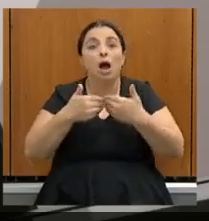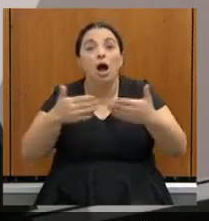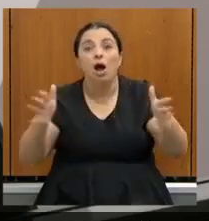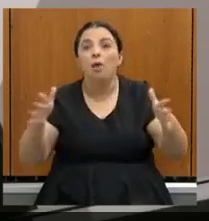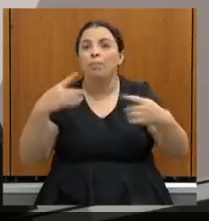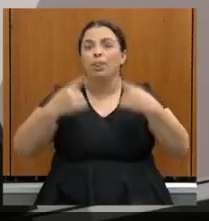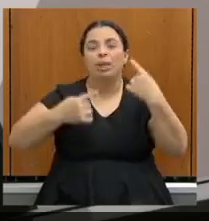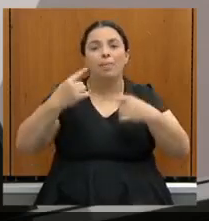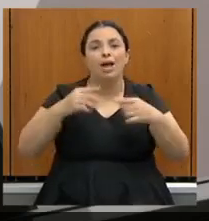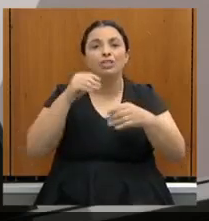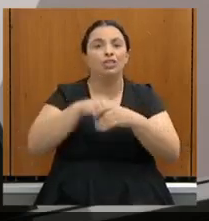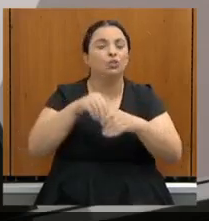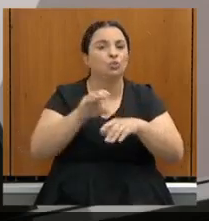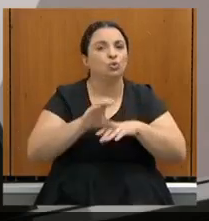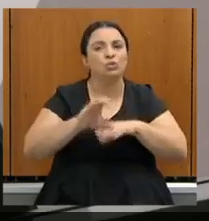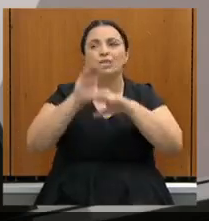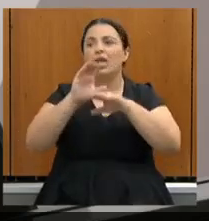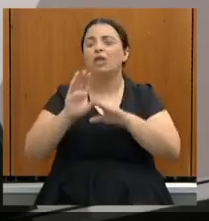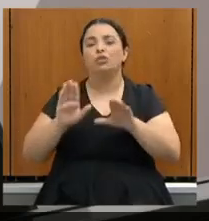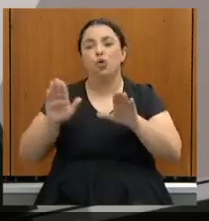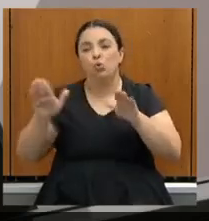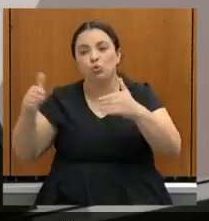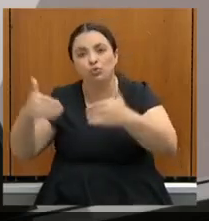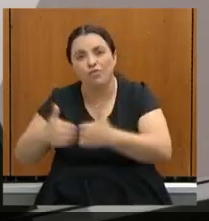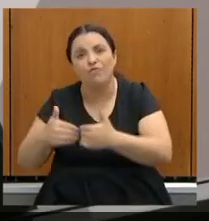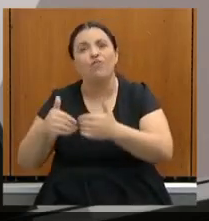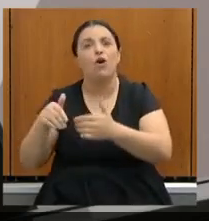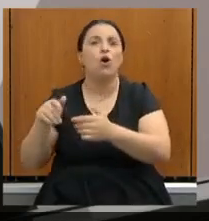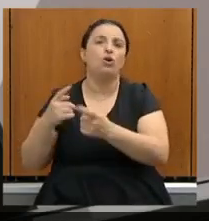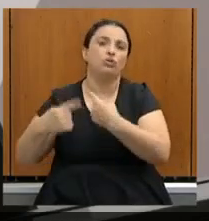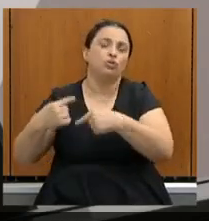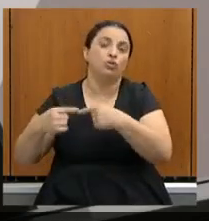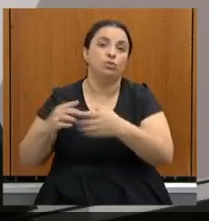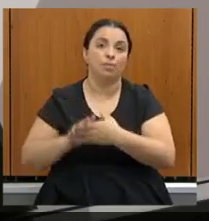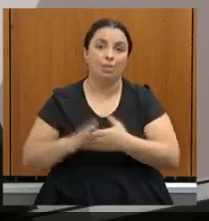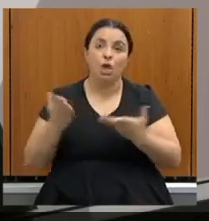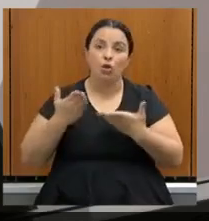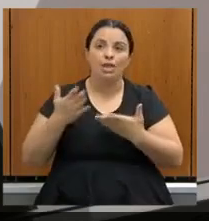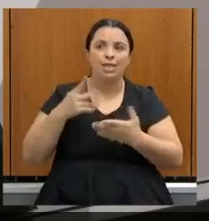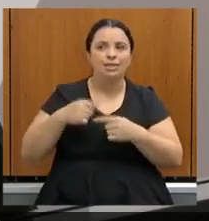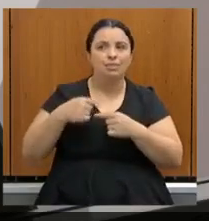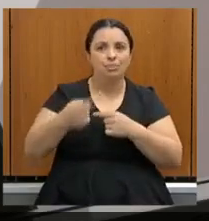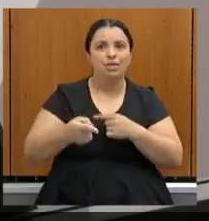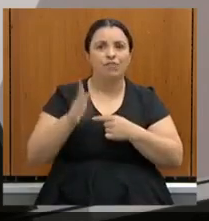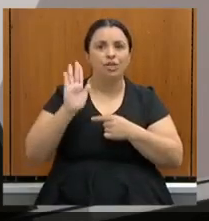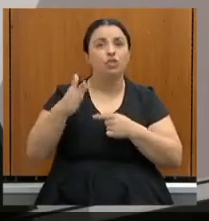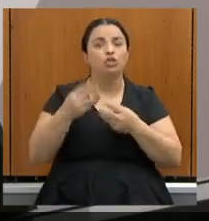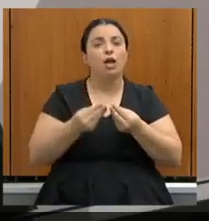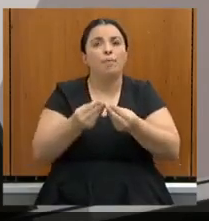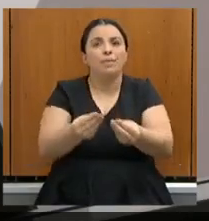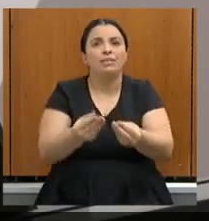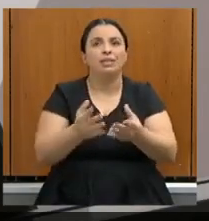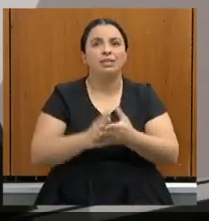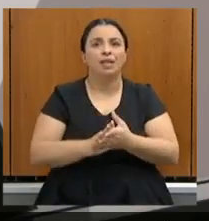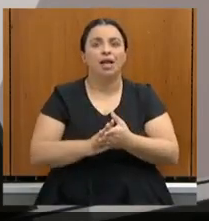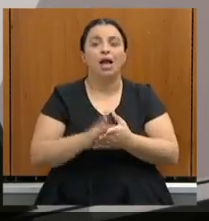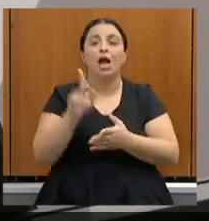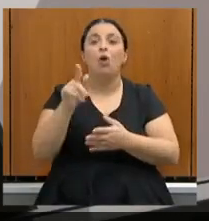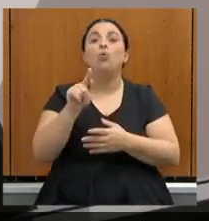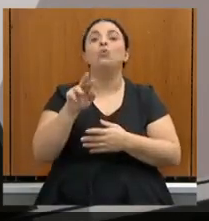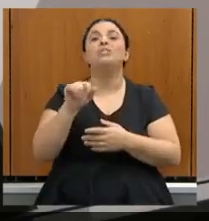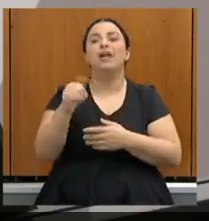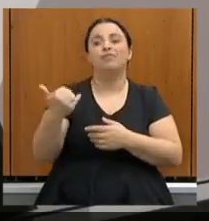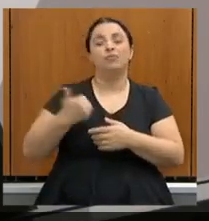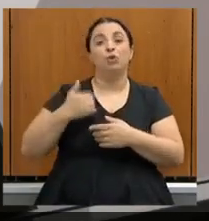conselhos, os fóruns, e a gente vai trazer, eu queria trazer, na semana que vem, na outra, o Gustavo está falando que é na outra semana.